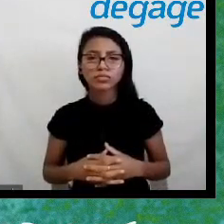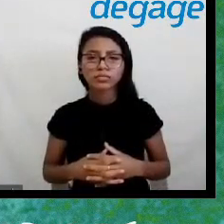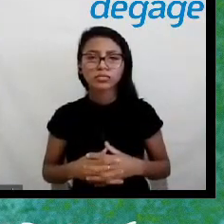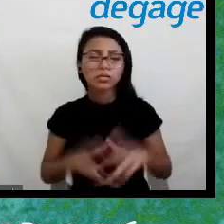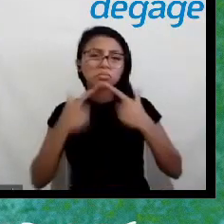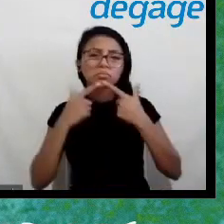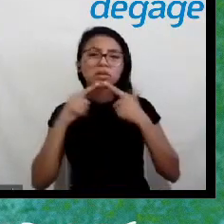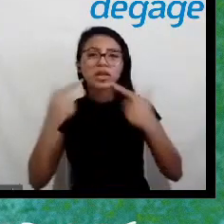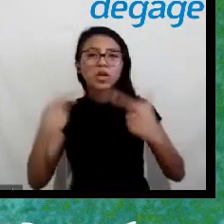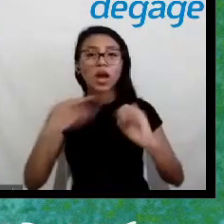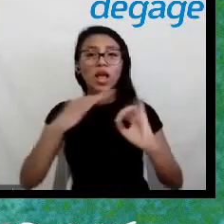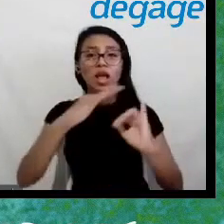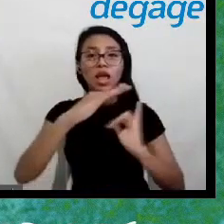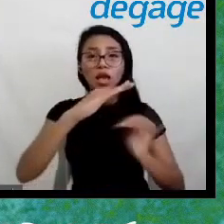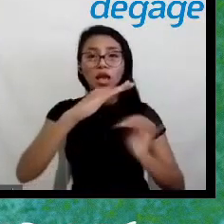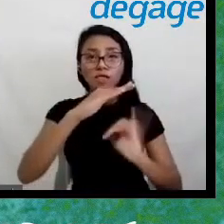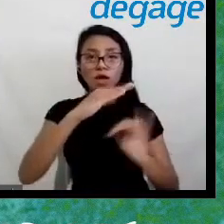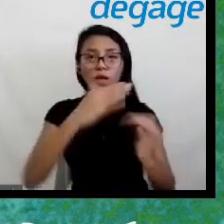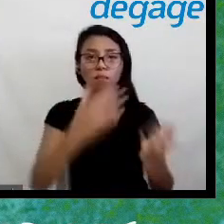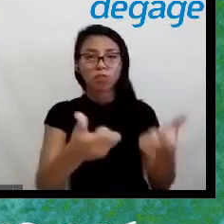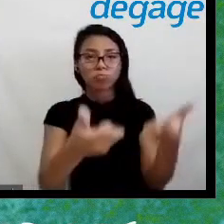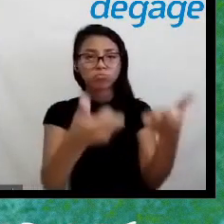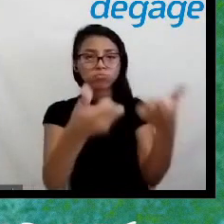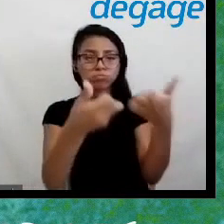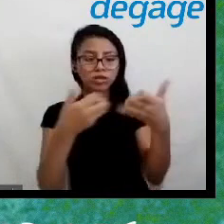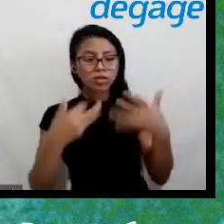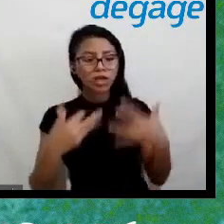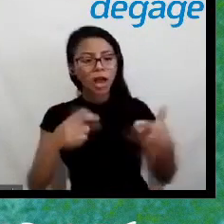Só um instantinho.